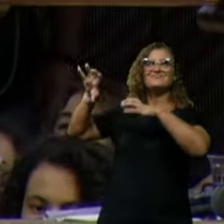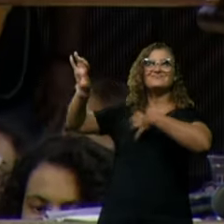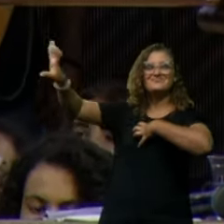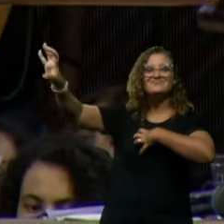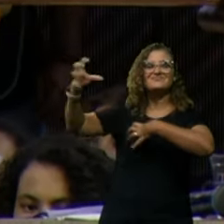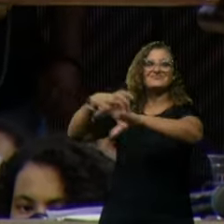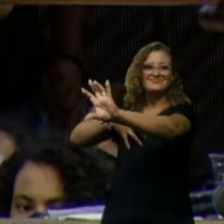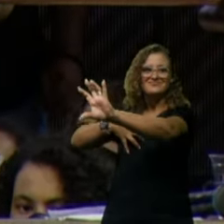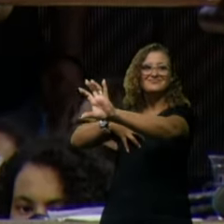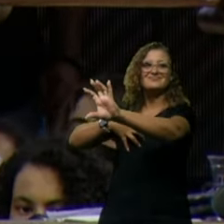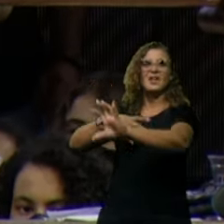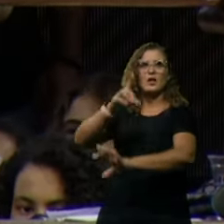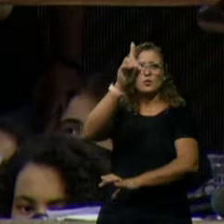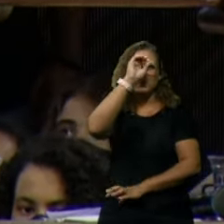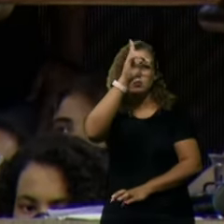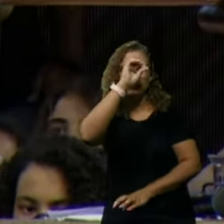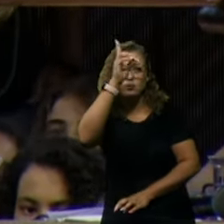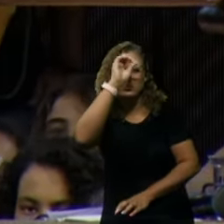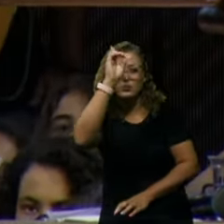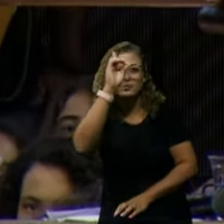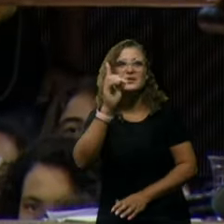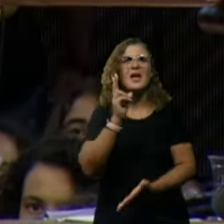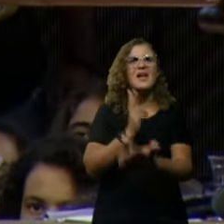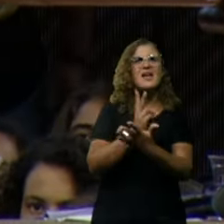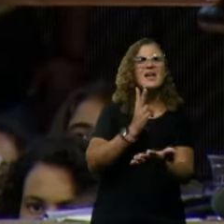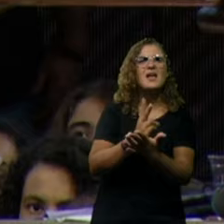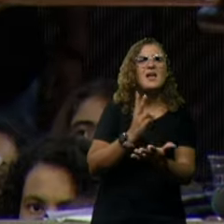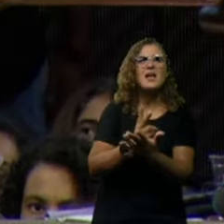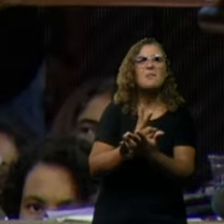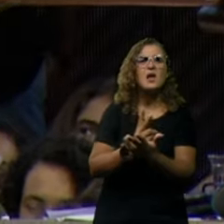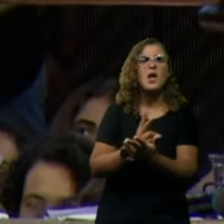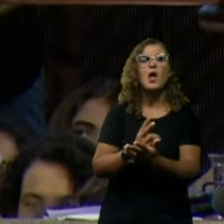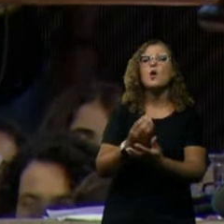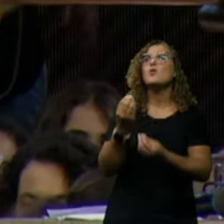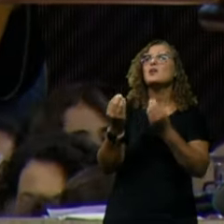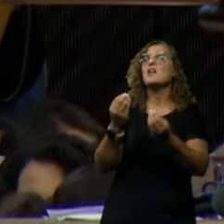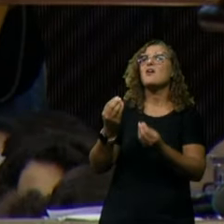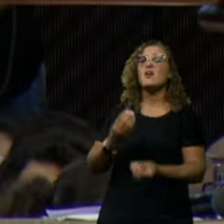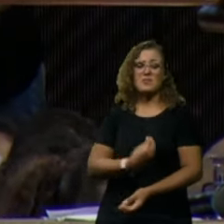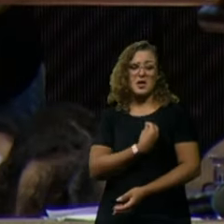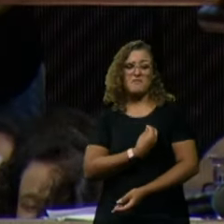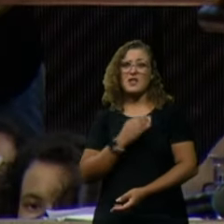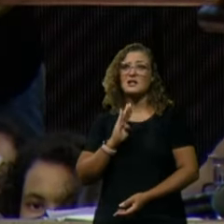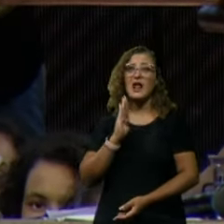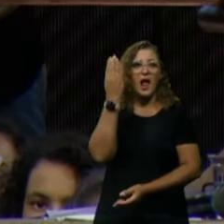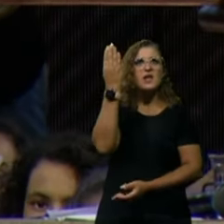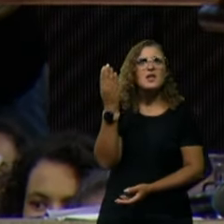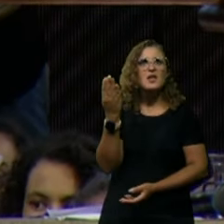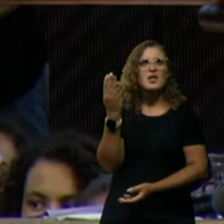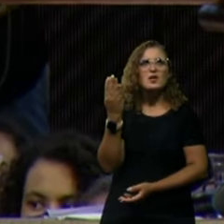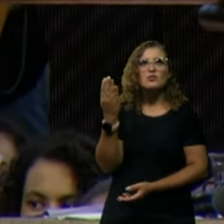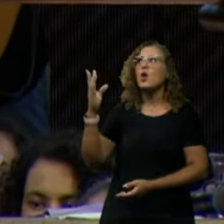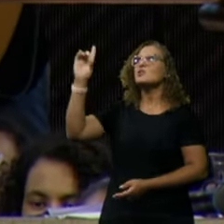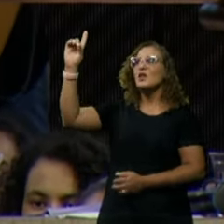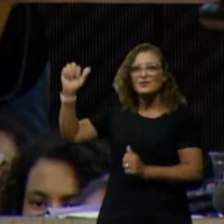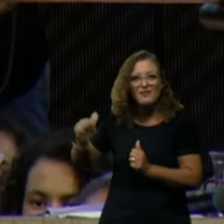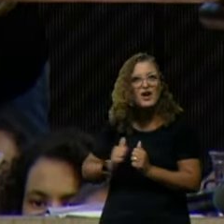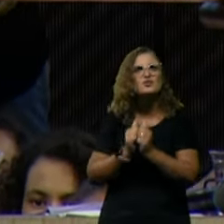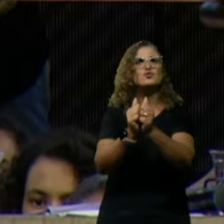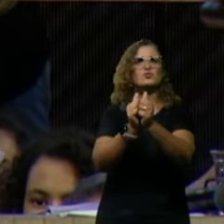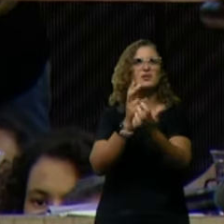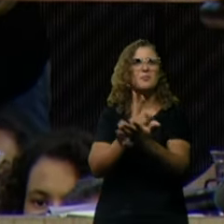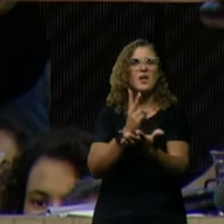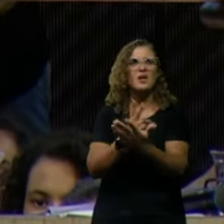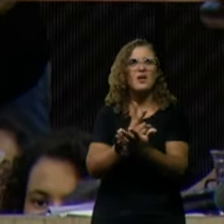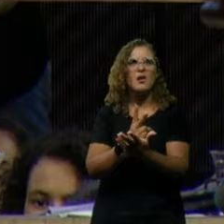Deus Aonde o senhor estava quando eu fui traído sendo traído junto com você Deus Da onde o senhor